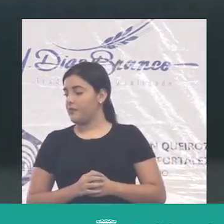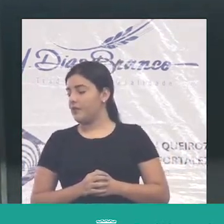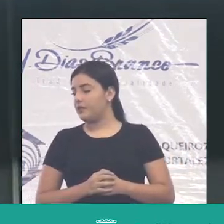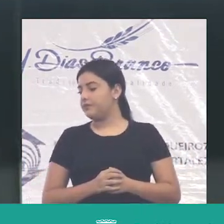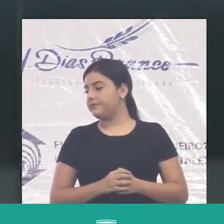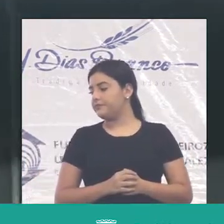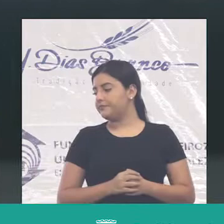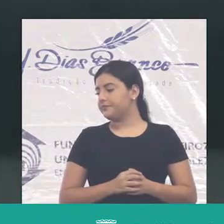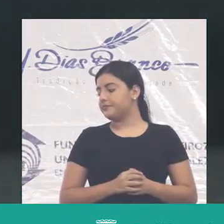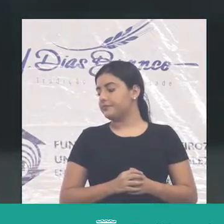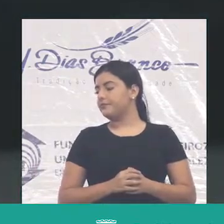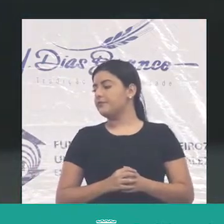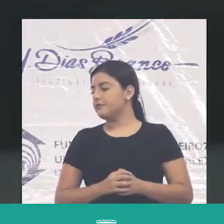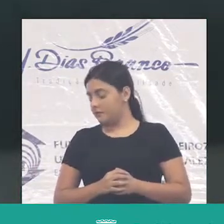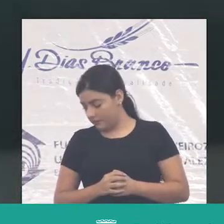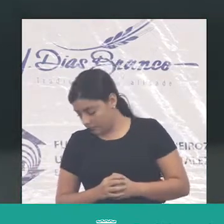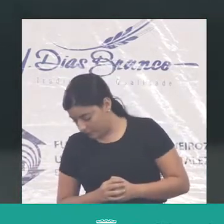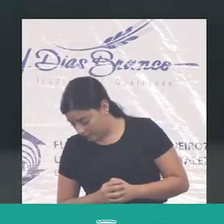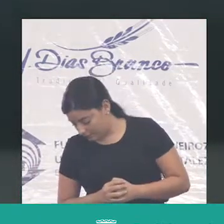valores.